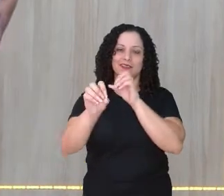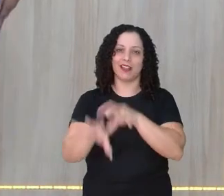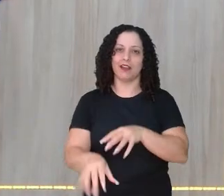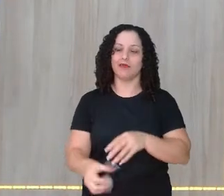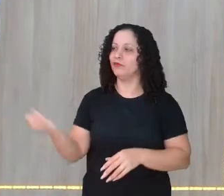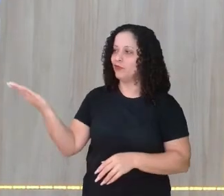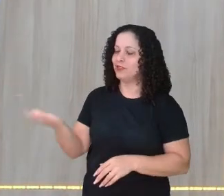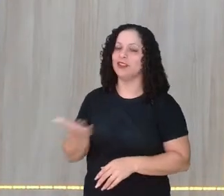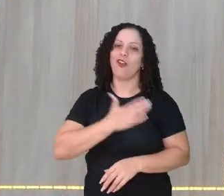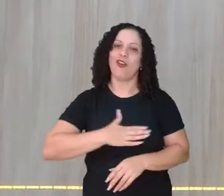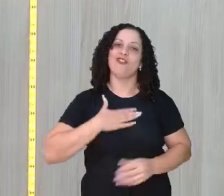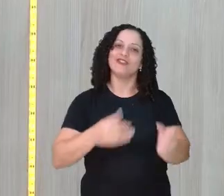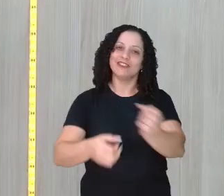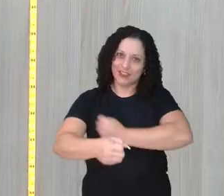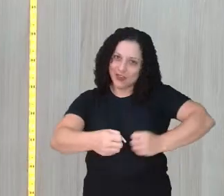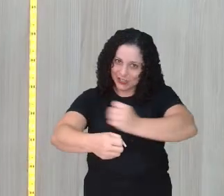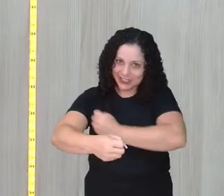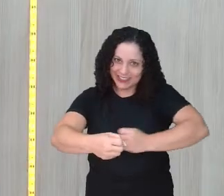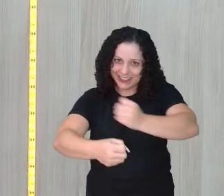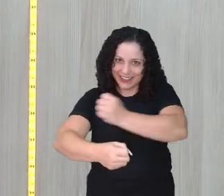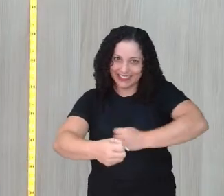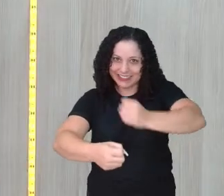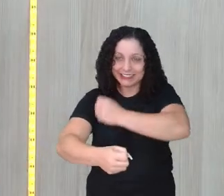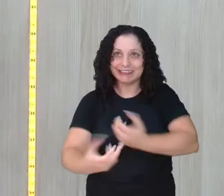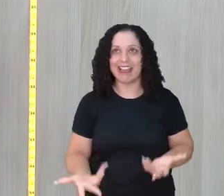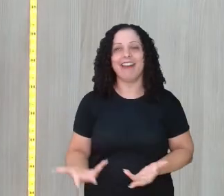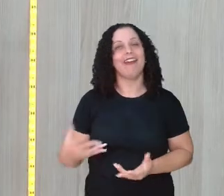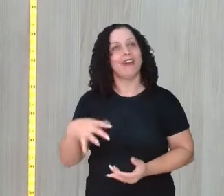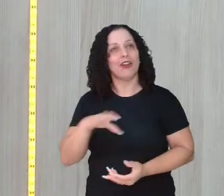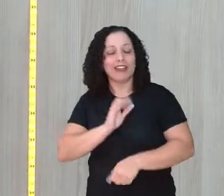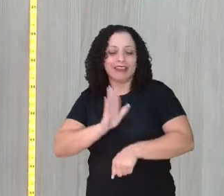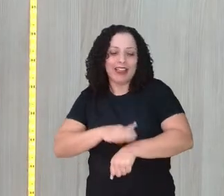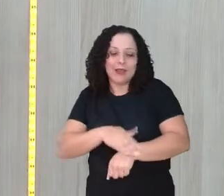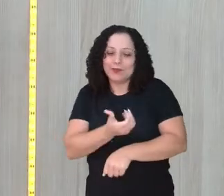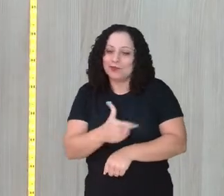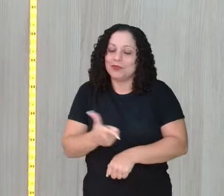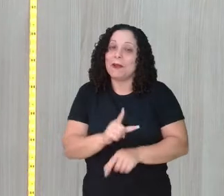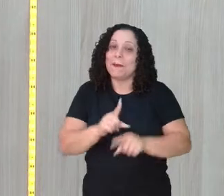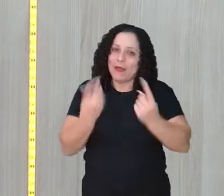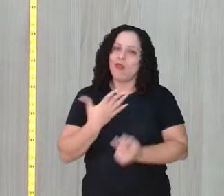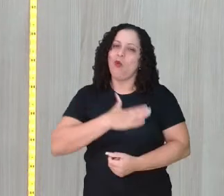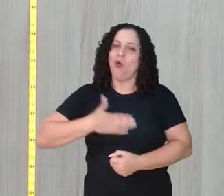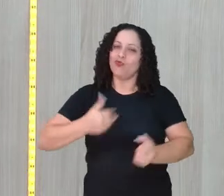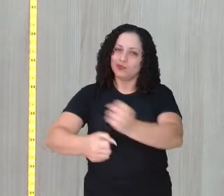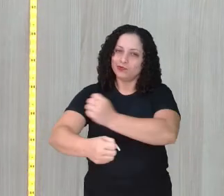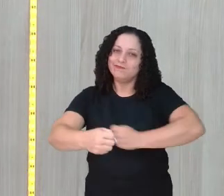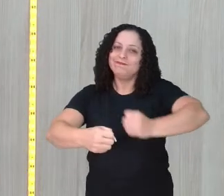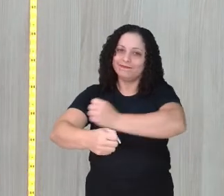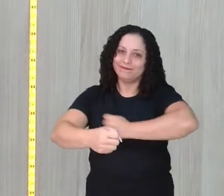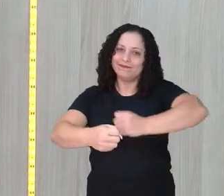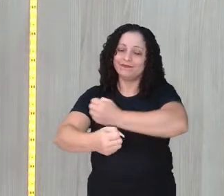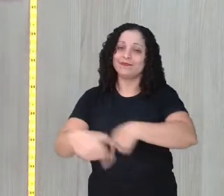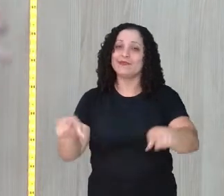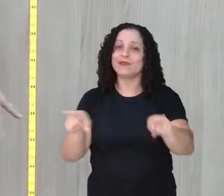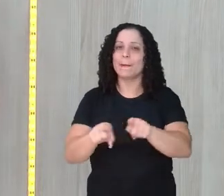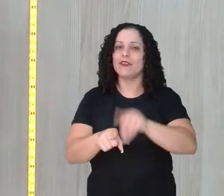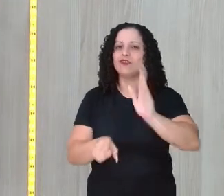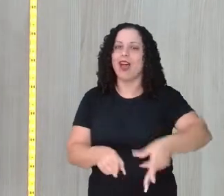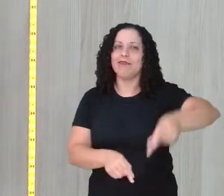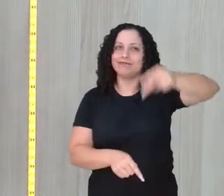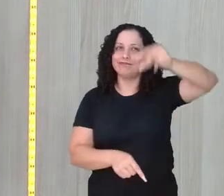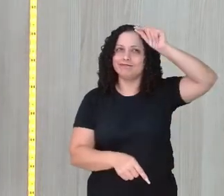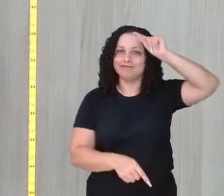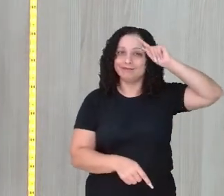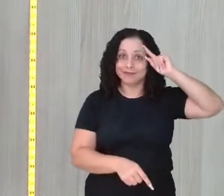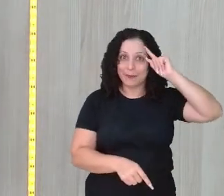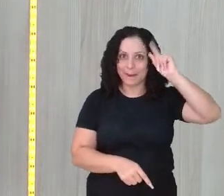gosta de cozinhar, Camille? Gosto. Assim, não ando com muito tempo, mas eu gosto. E uma coisa que eu lembrei é que geralmente tem uma